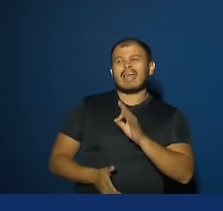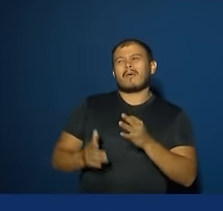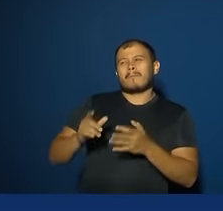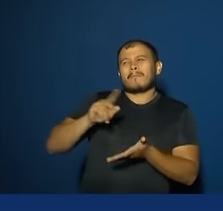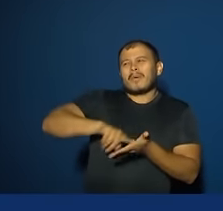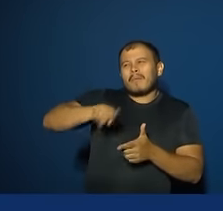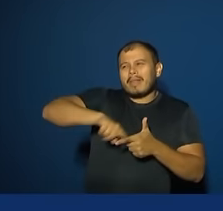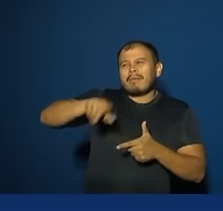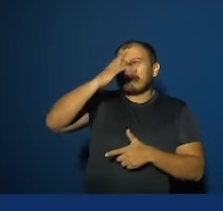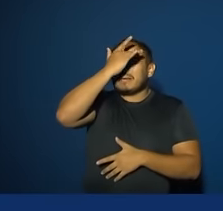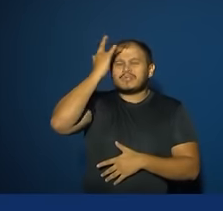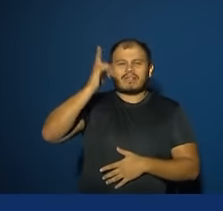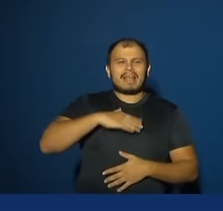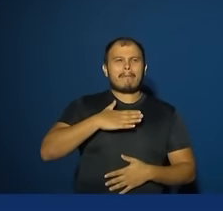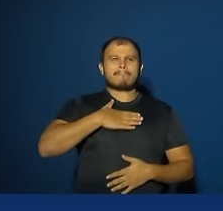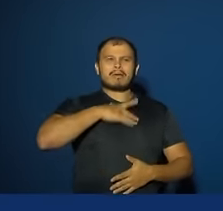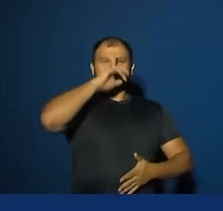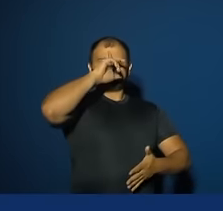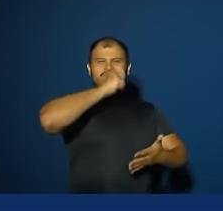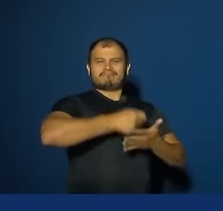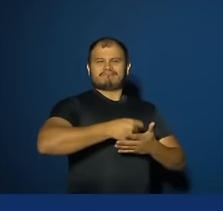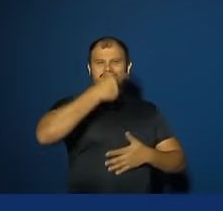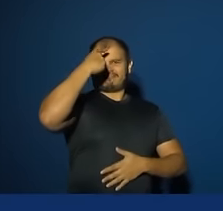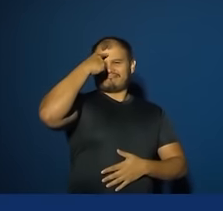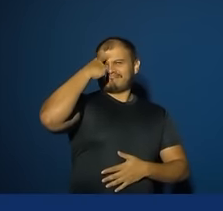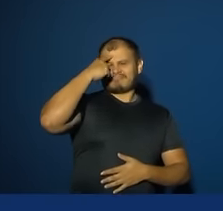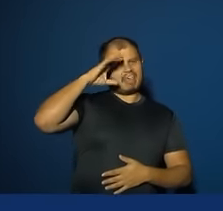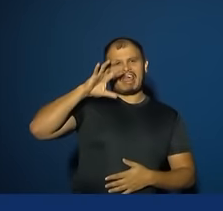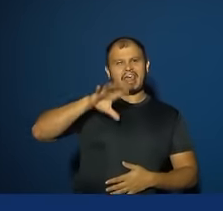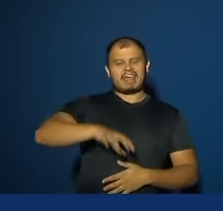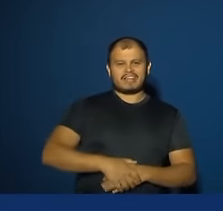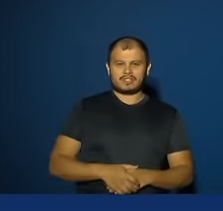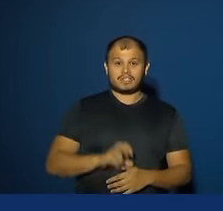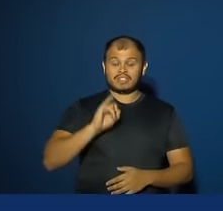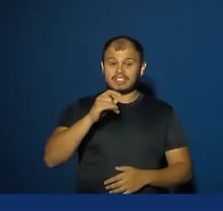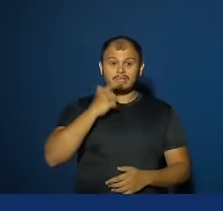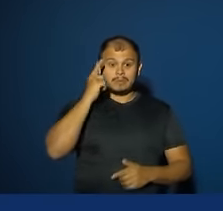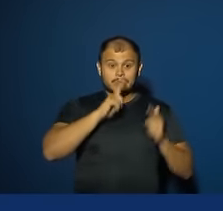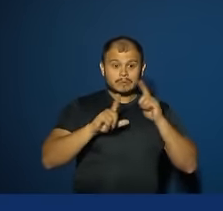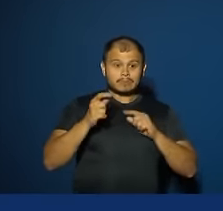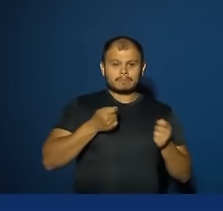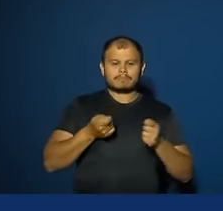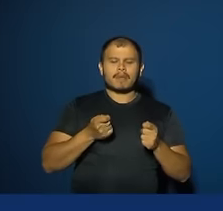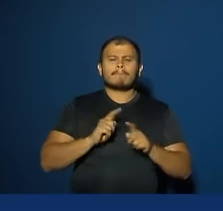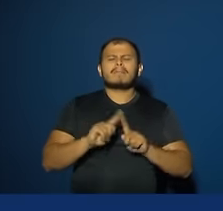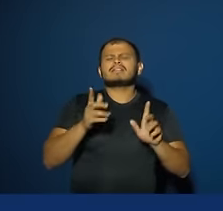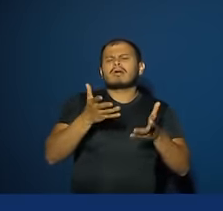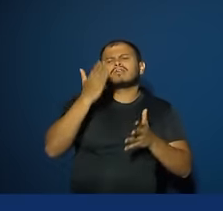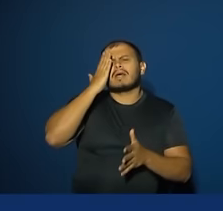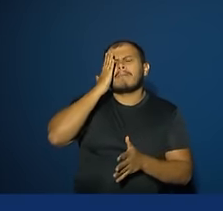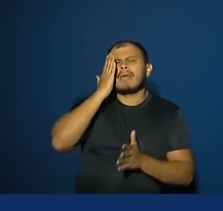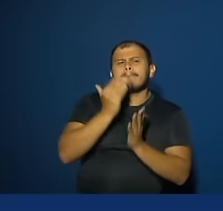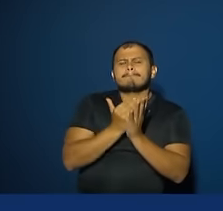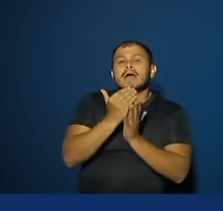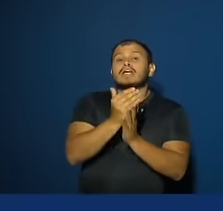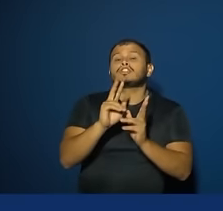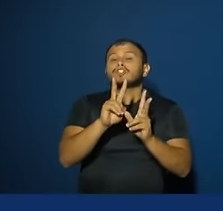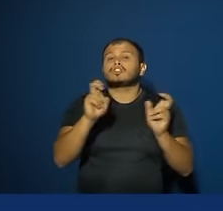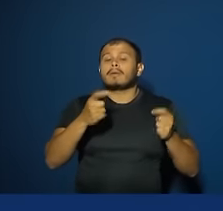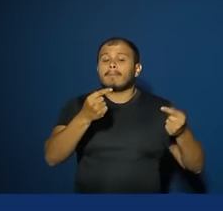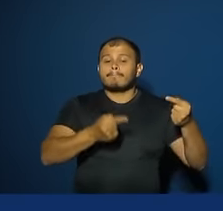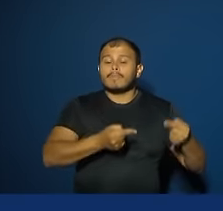próprios quando elas conseguem combinar Quais são os fatos sobre os quais elas estão falando mas eu queria um passo adiante na questão da política fiscal